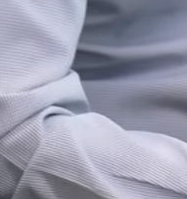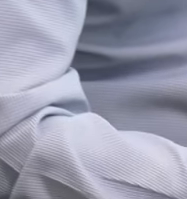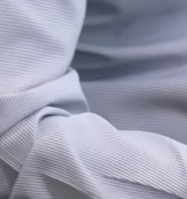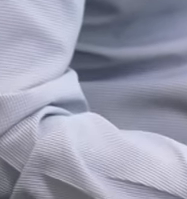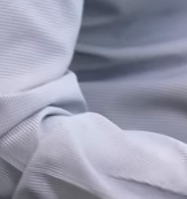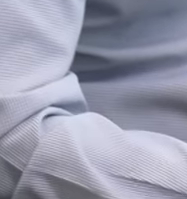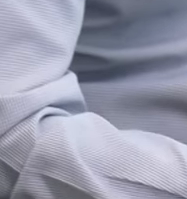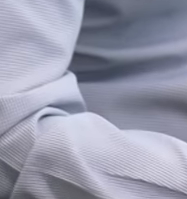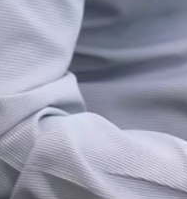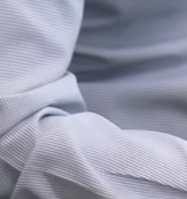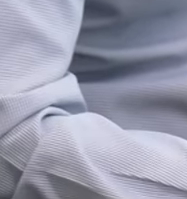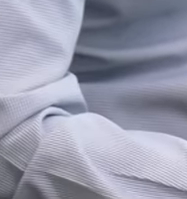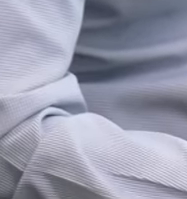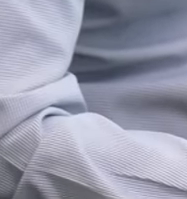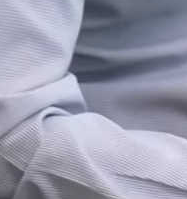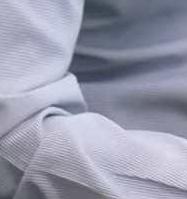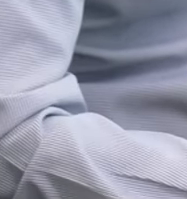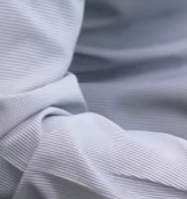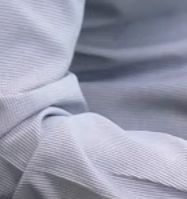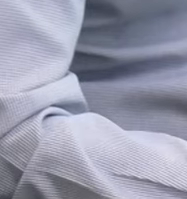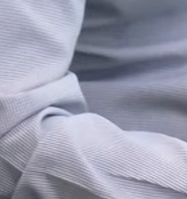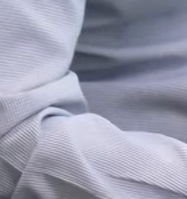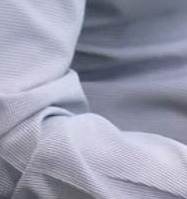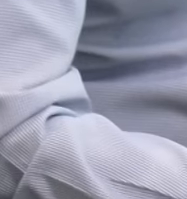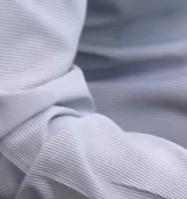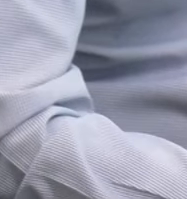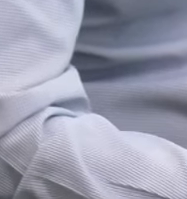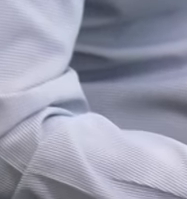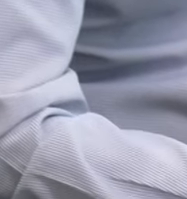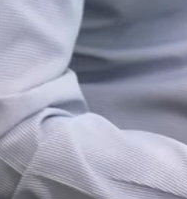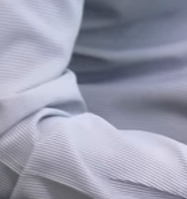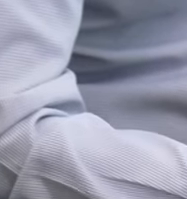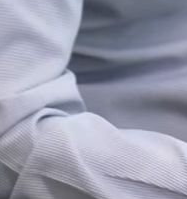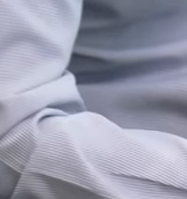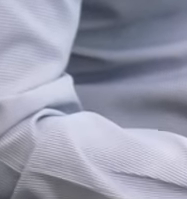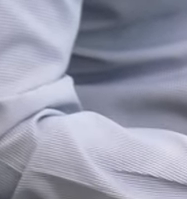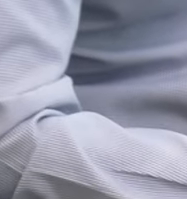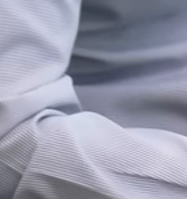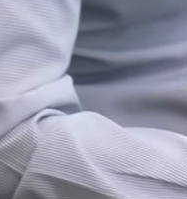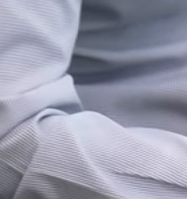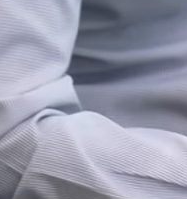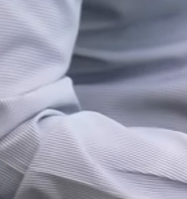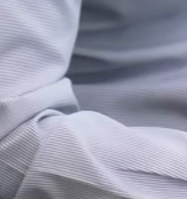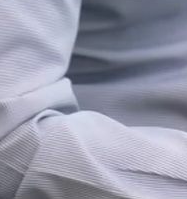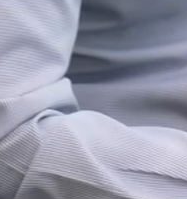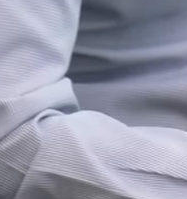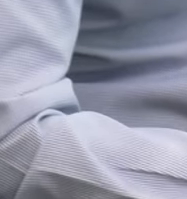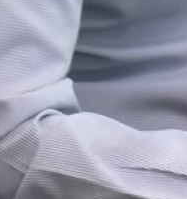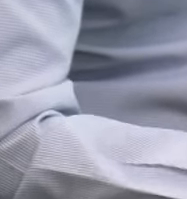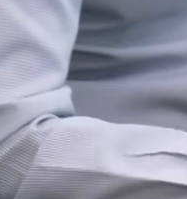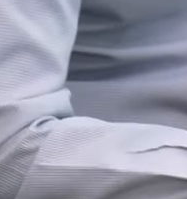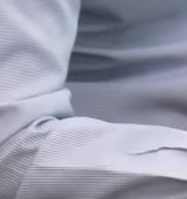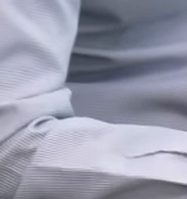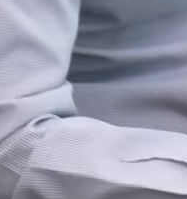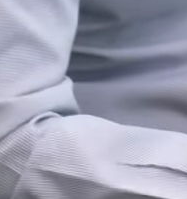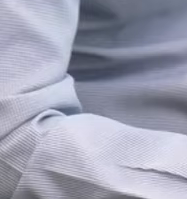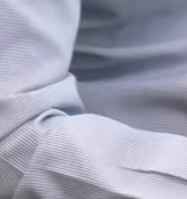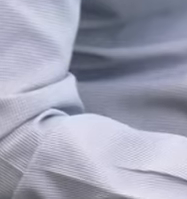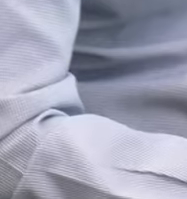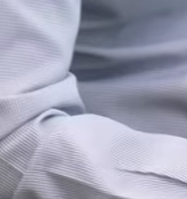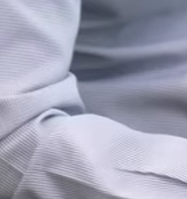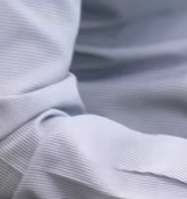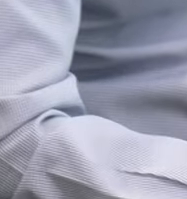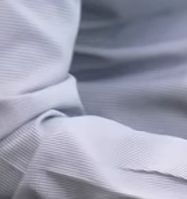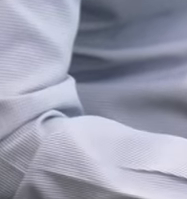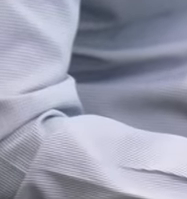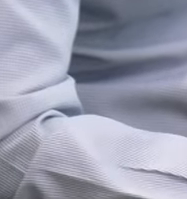município do Rio de Janeiro, né? No grande município do Rio de Janeiro, a gente tem áreas aí